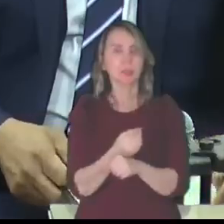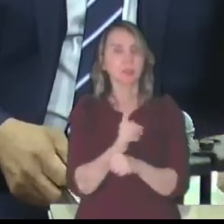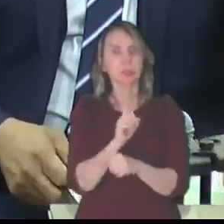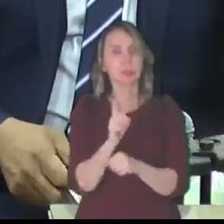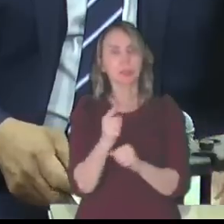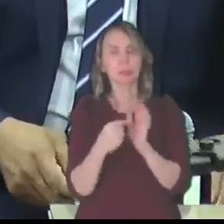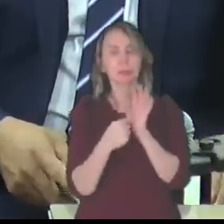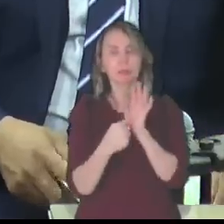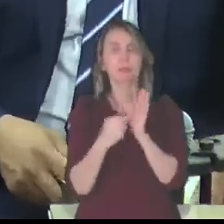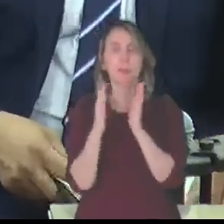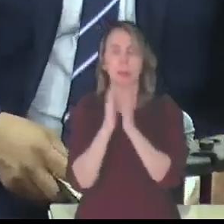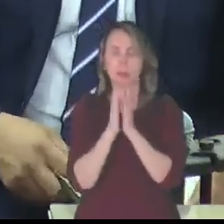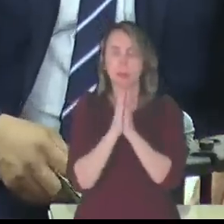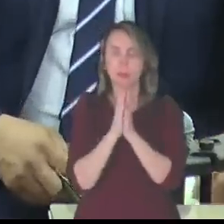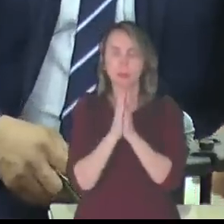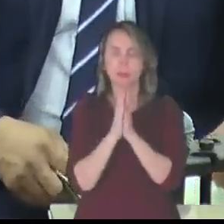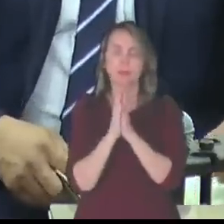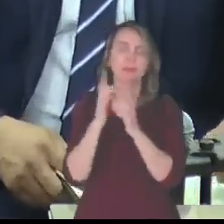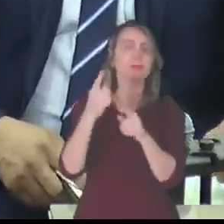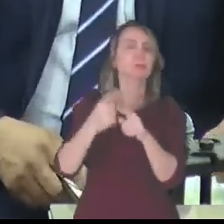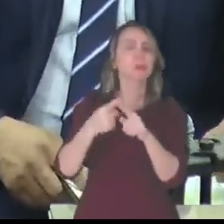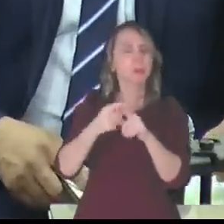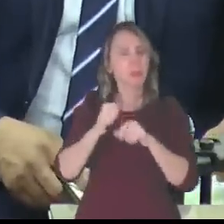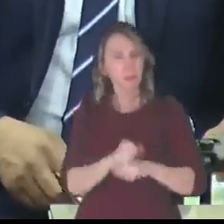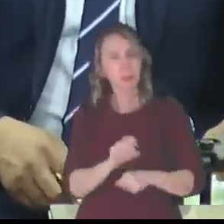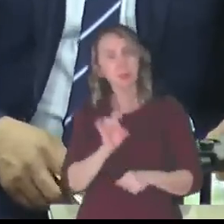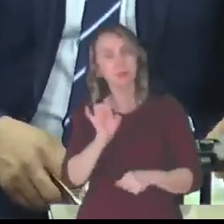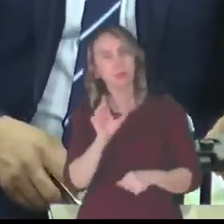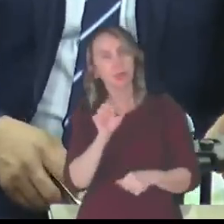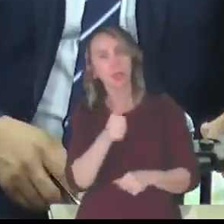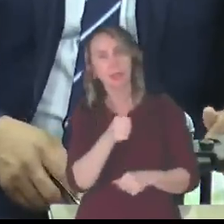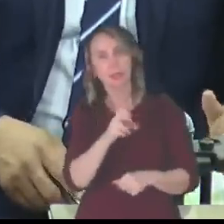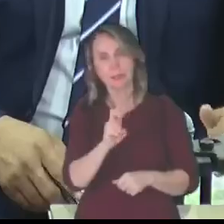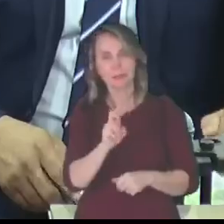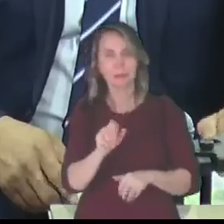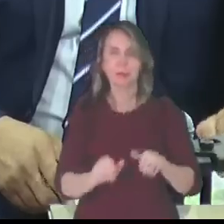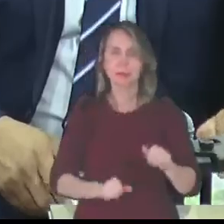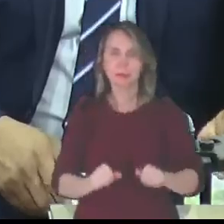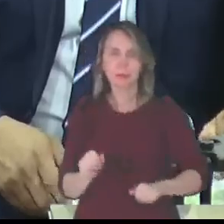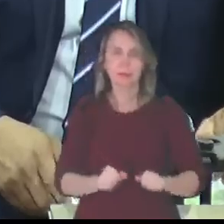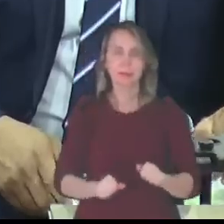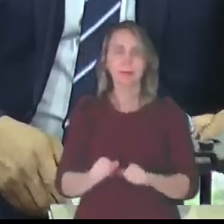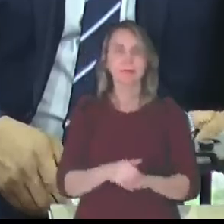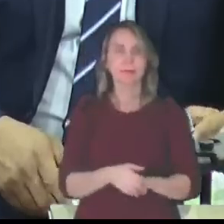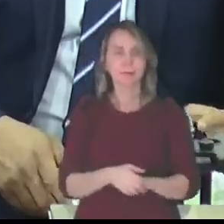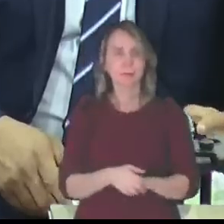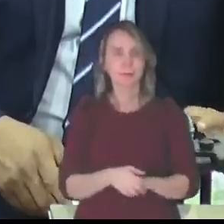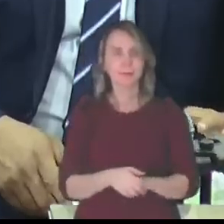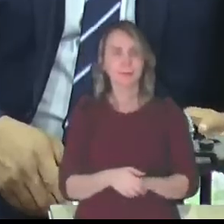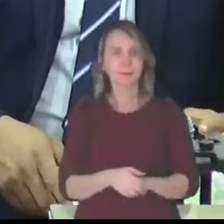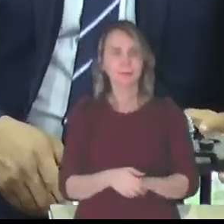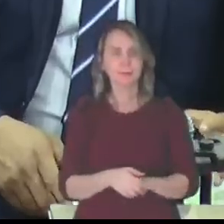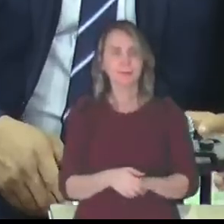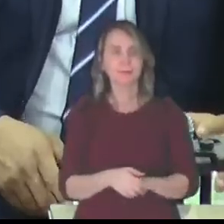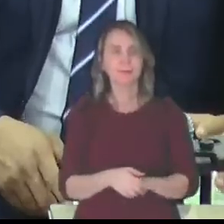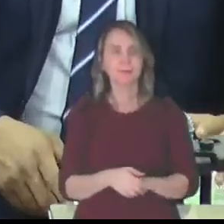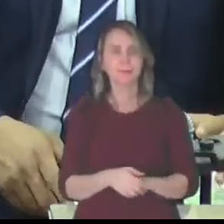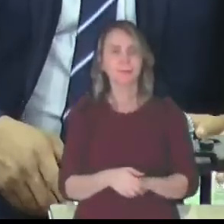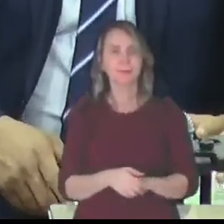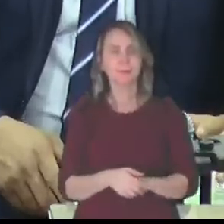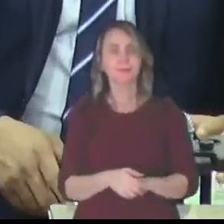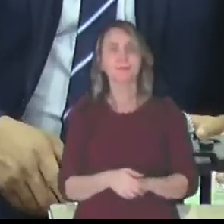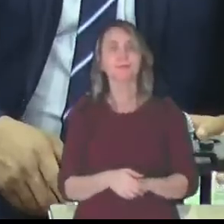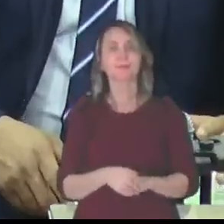o capítulo 15 para o que por que pastor só o capítulo 15 de Atos é que não fala em oração não falei oração porque